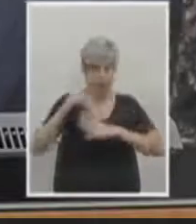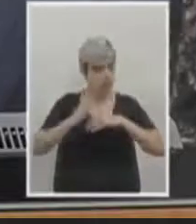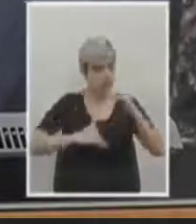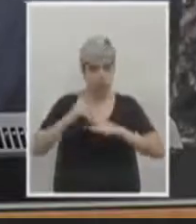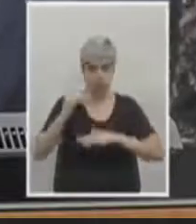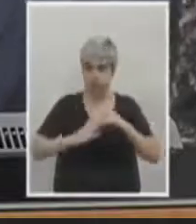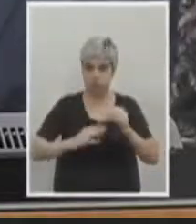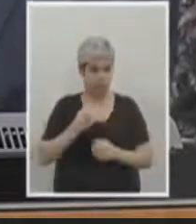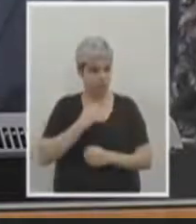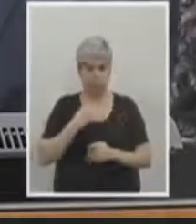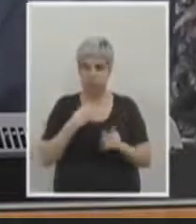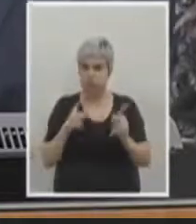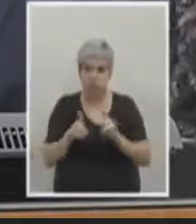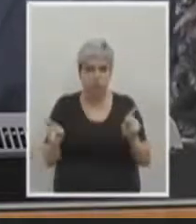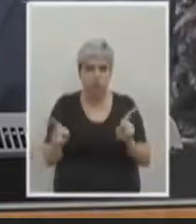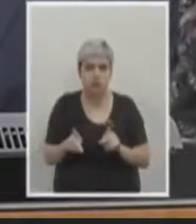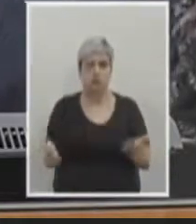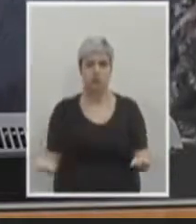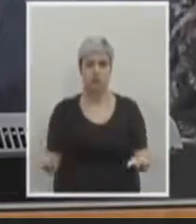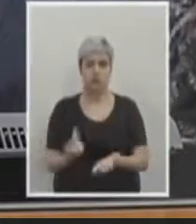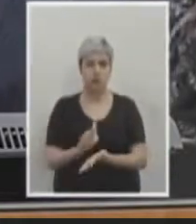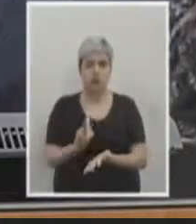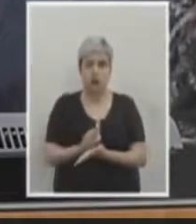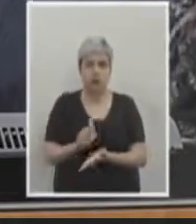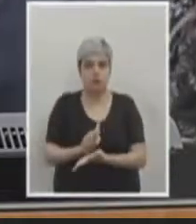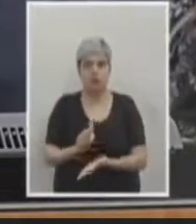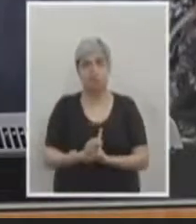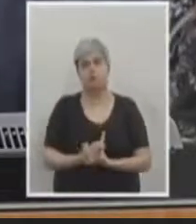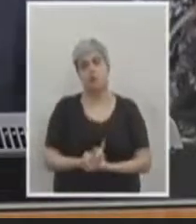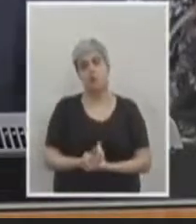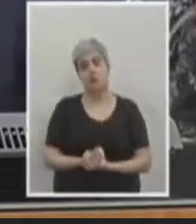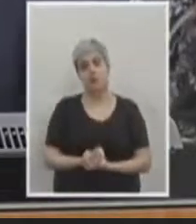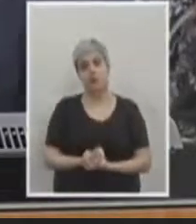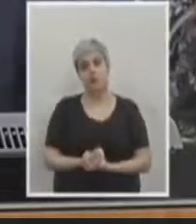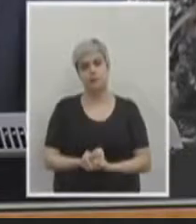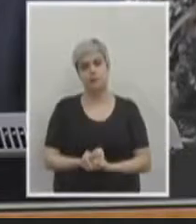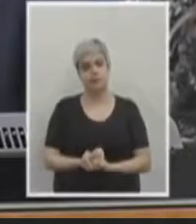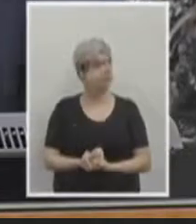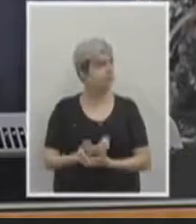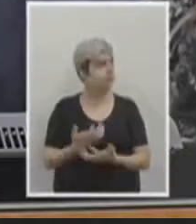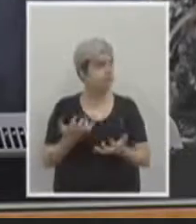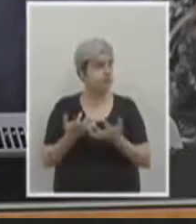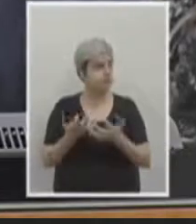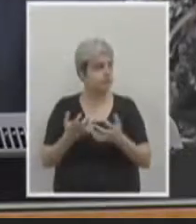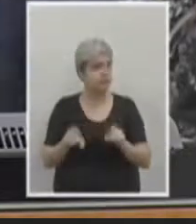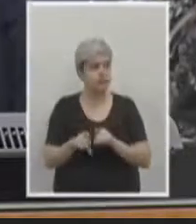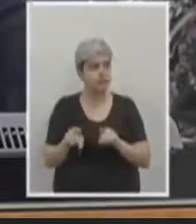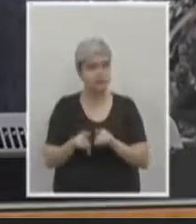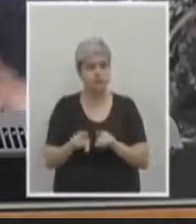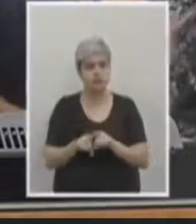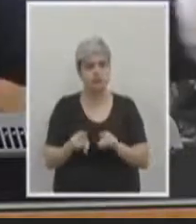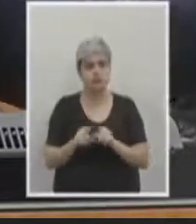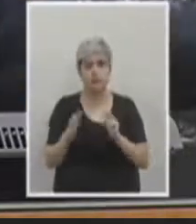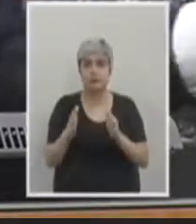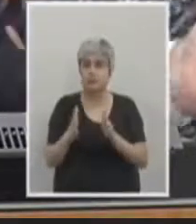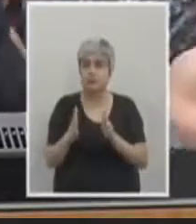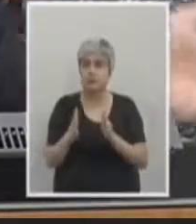professor. Você está no lugar errado. E eu queria me